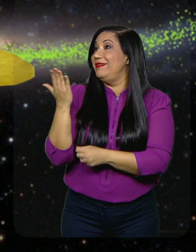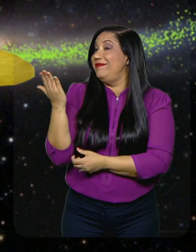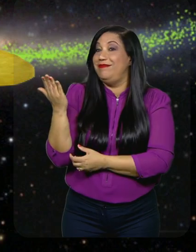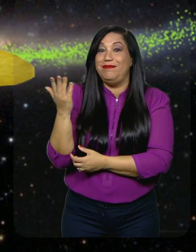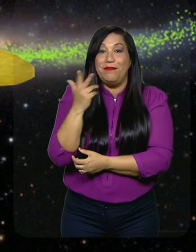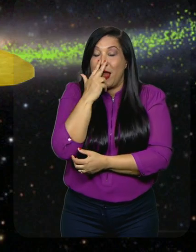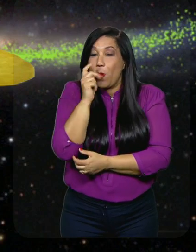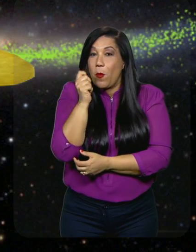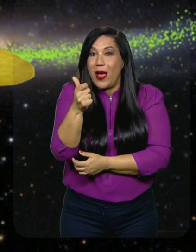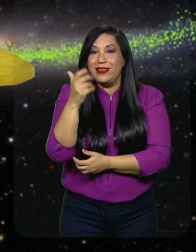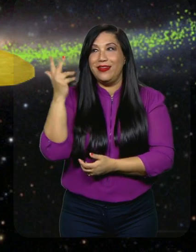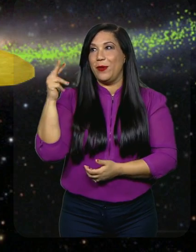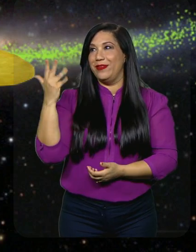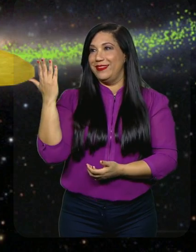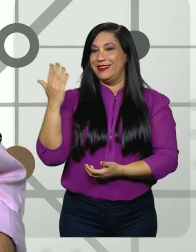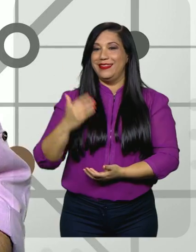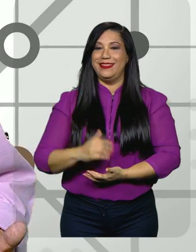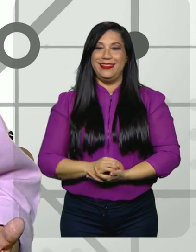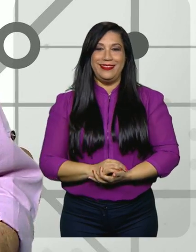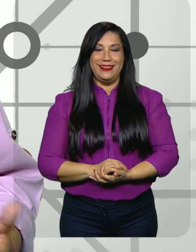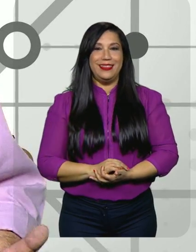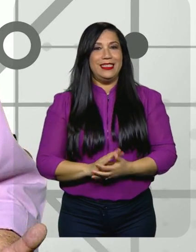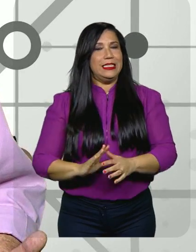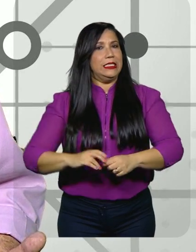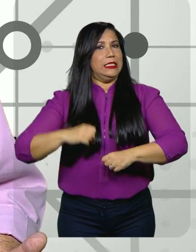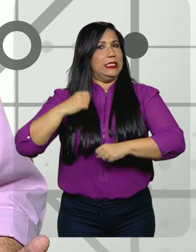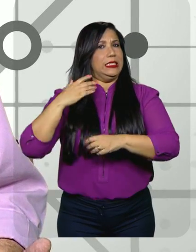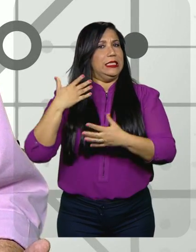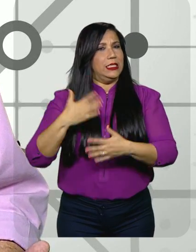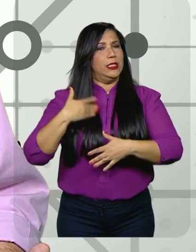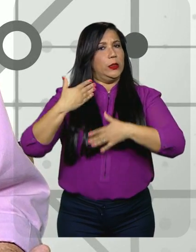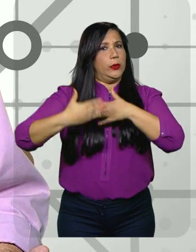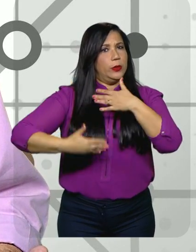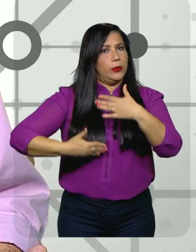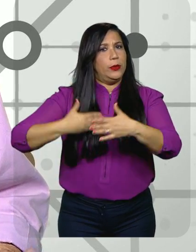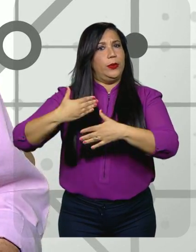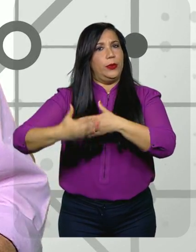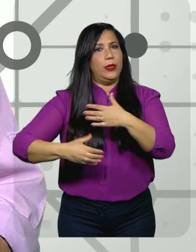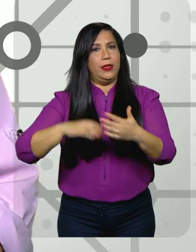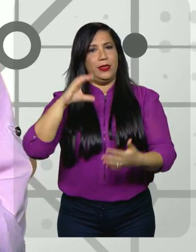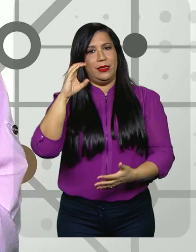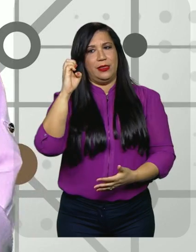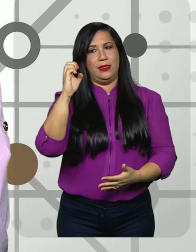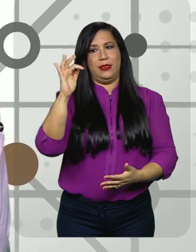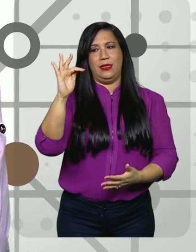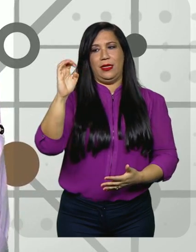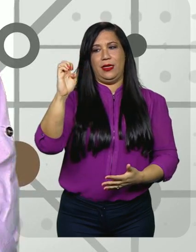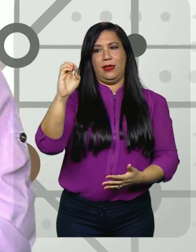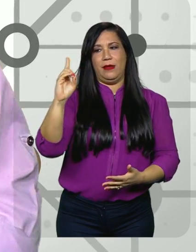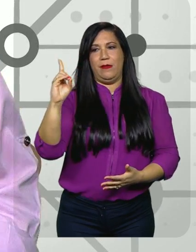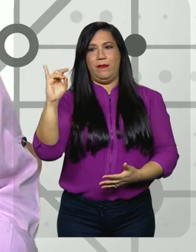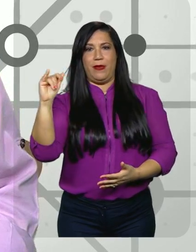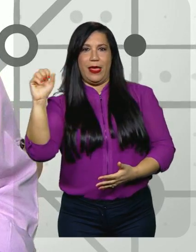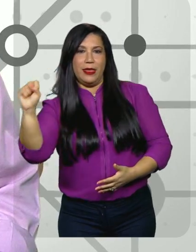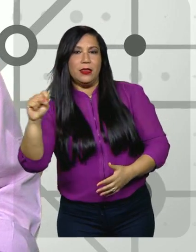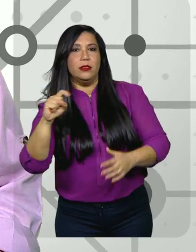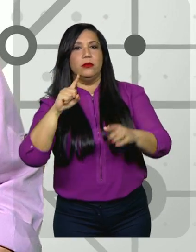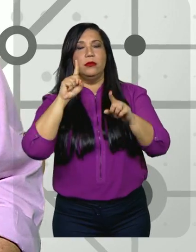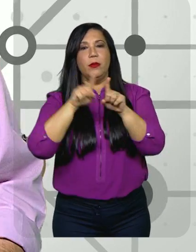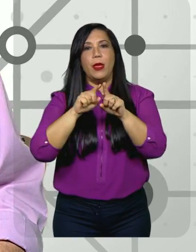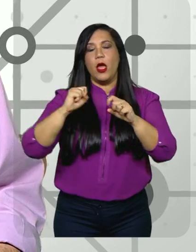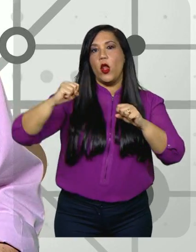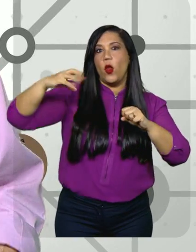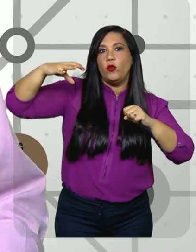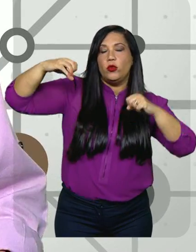muito perto disso. Foram milhares de medidas de cefeidas, combinando observações feitas em luz visível